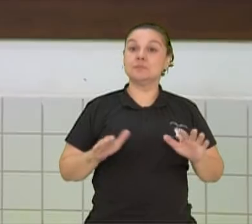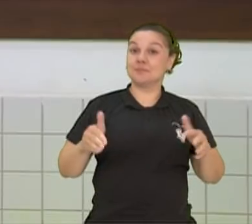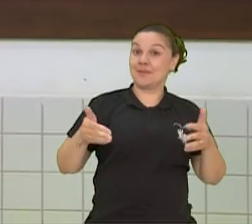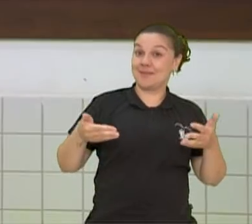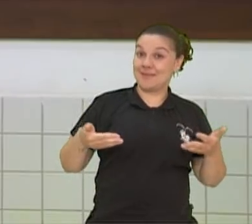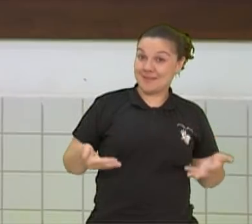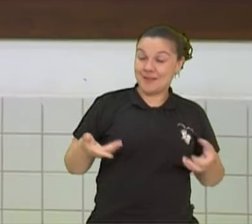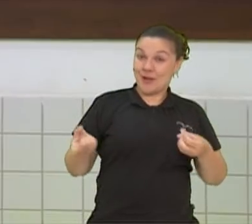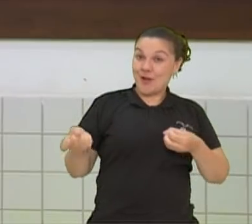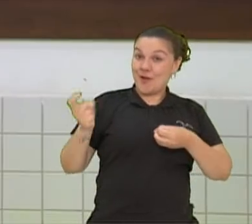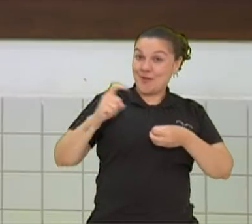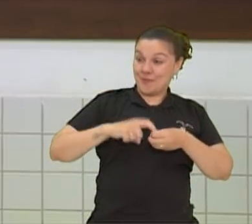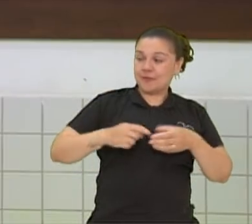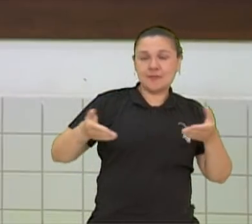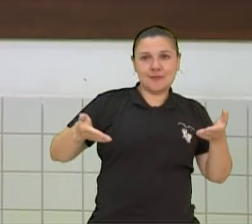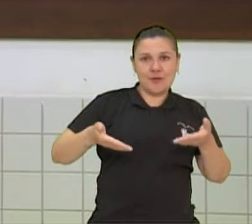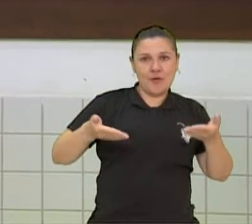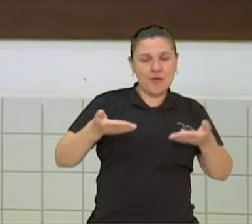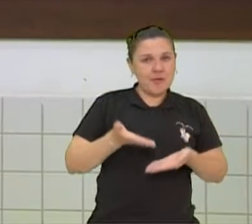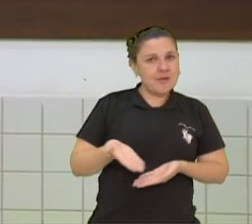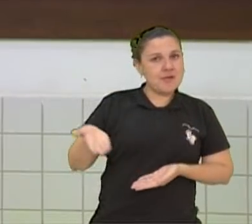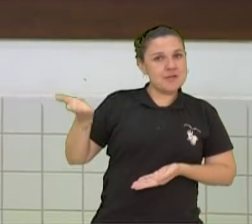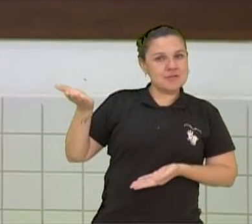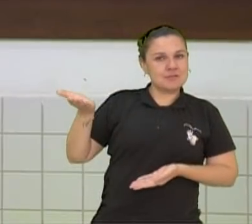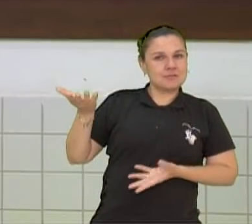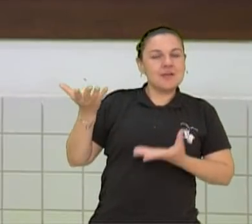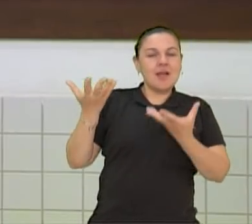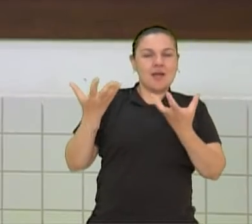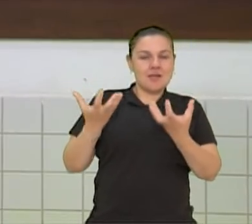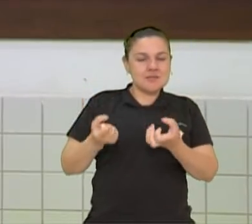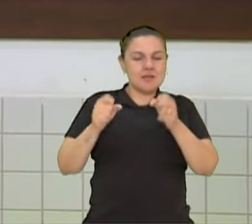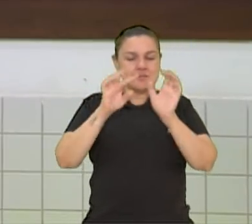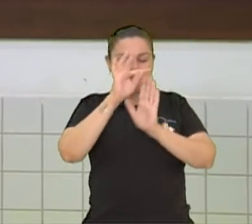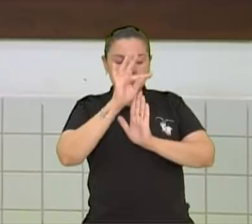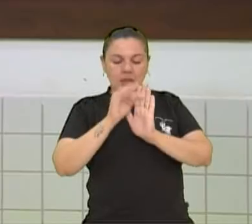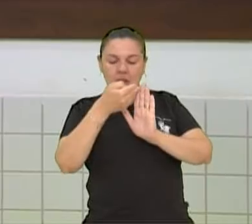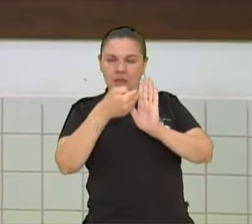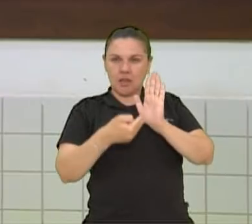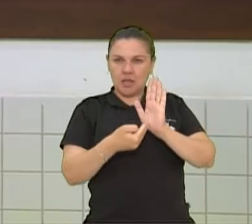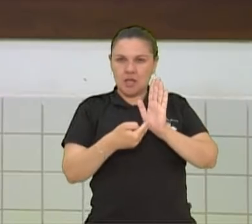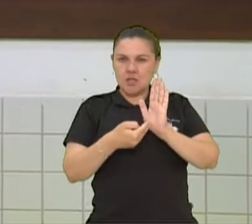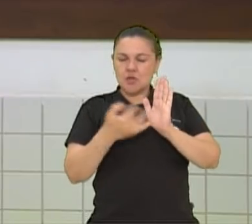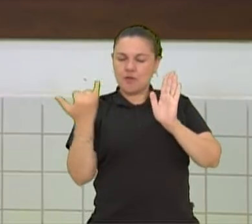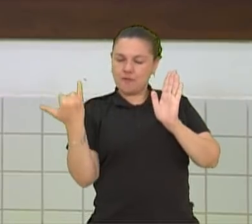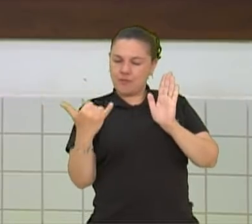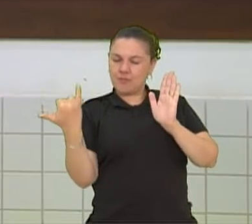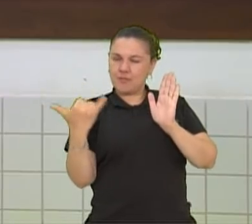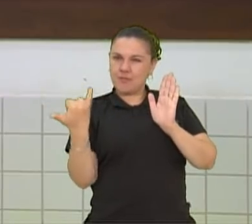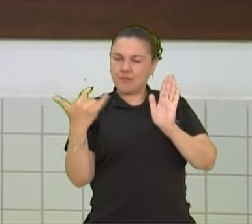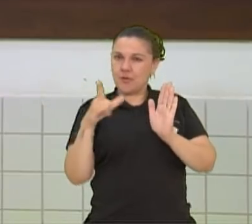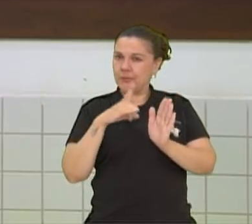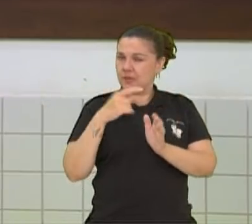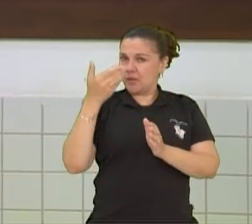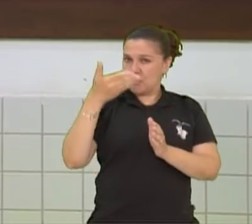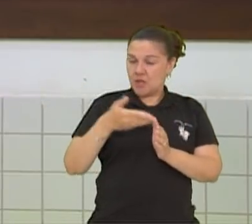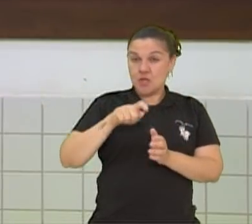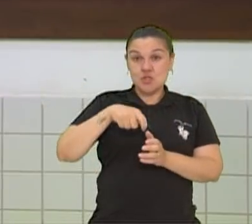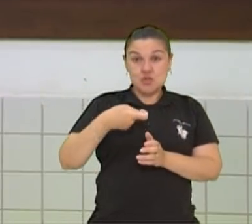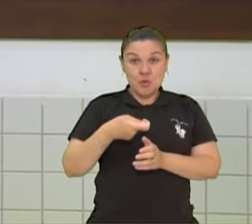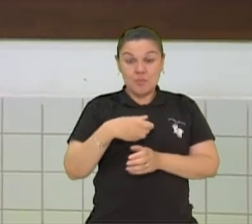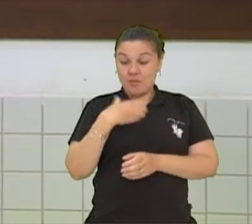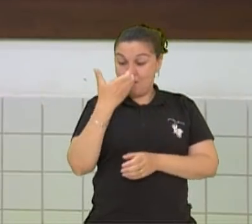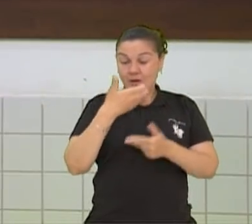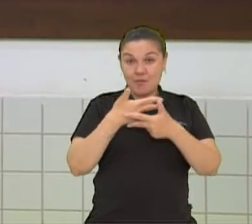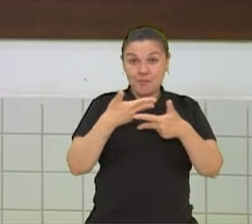Então, pessoal, voltando, né, a gente considera que esse texto, observem ali a quantidade de informações que ele traz a respeito de pera,